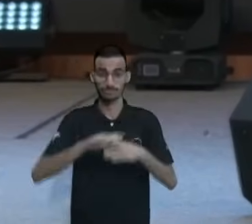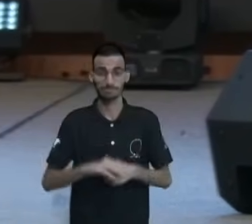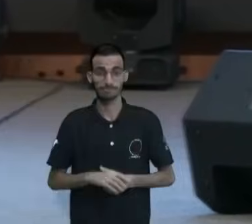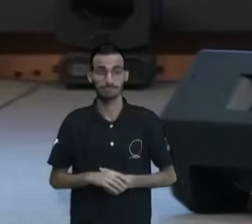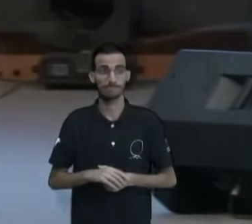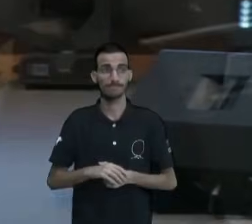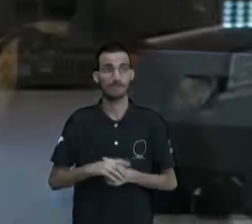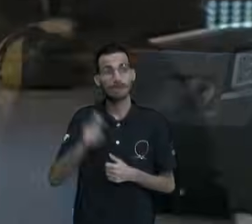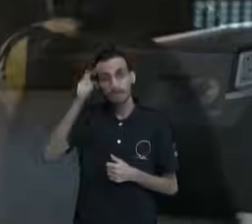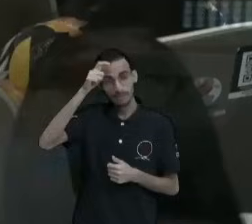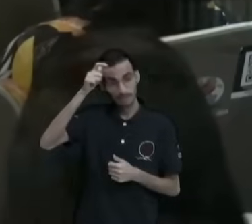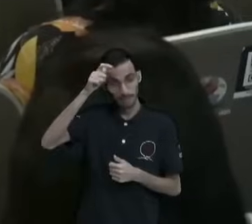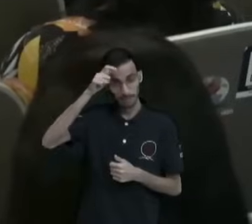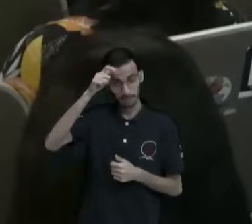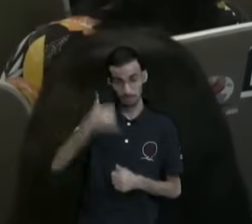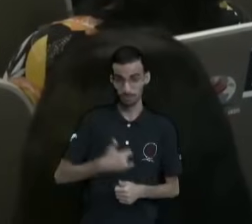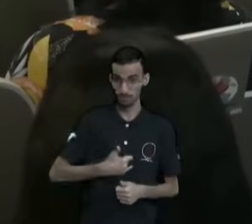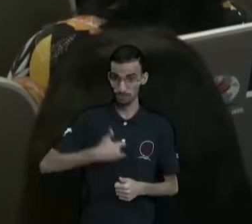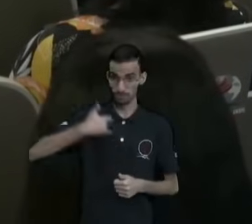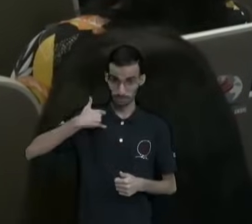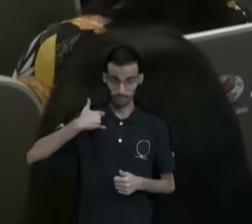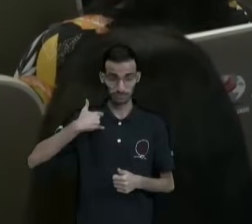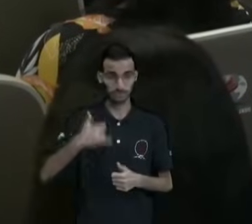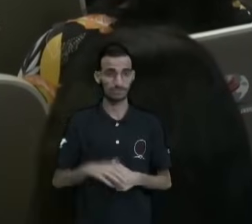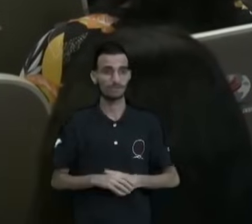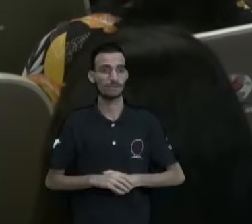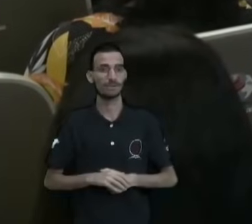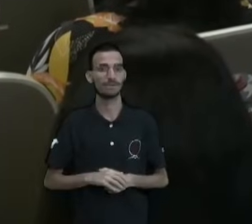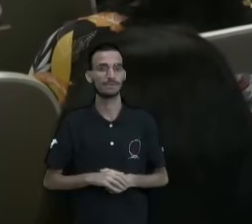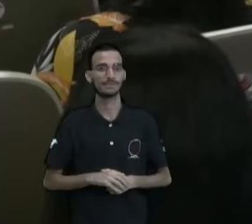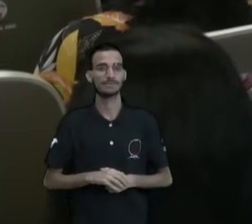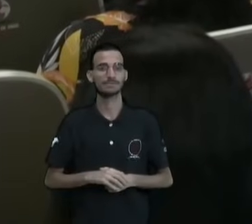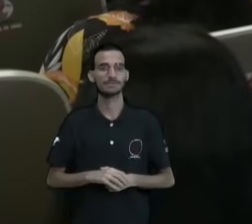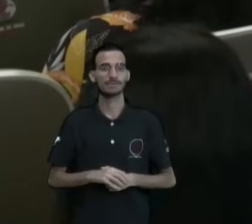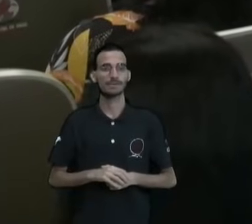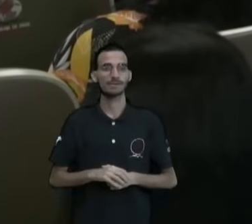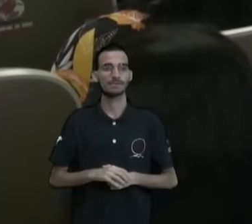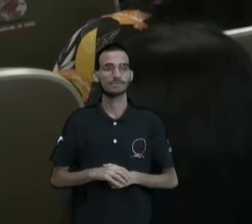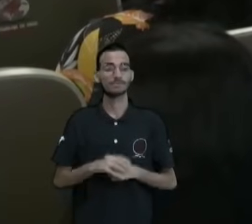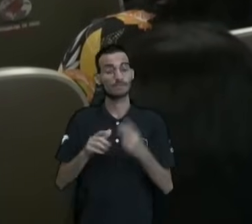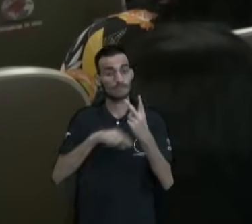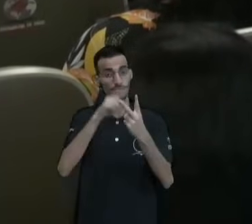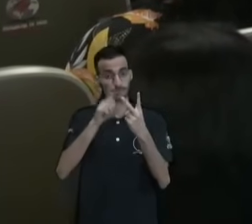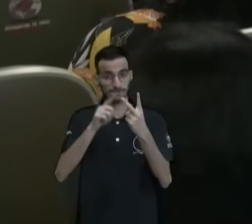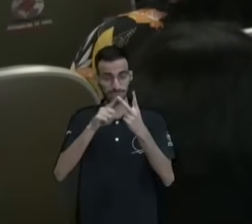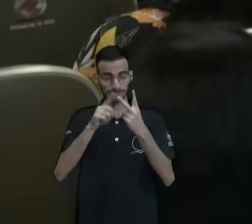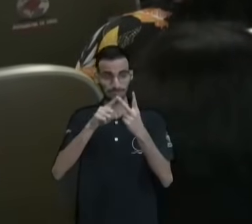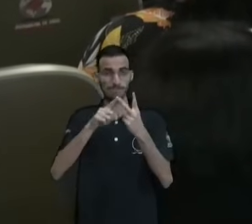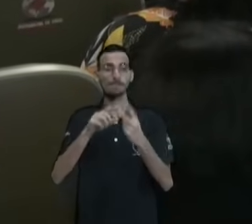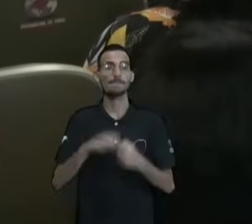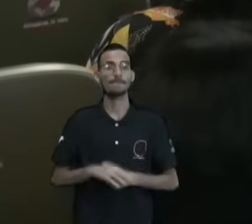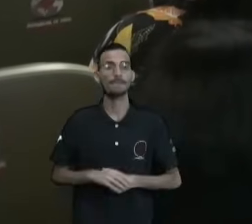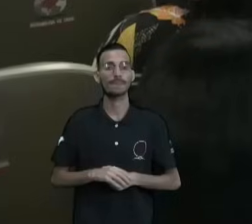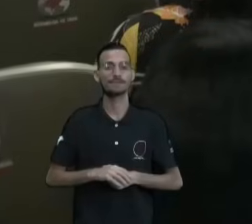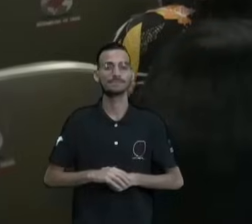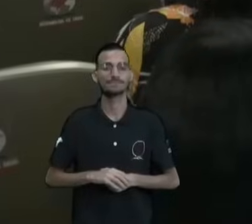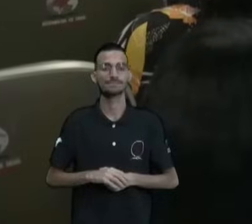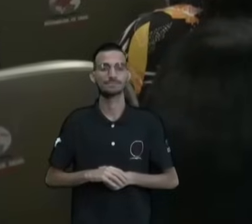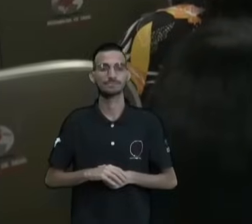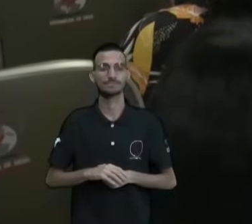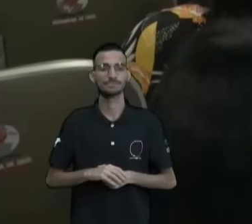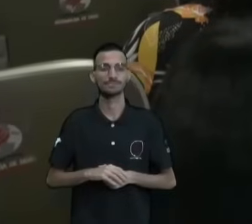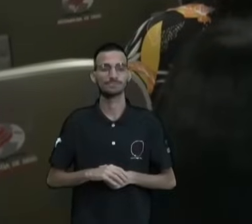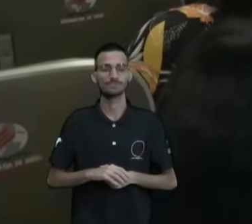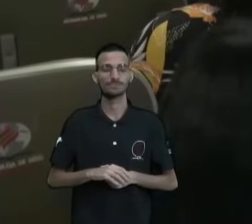marca de quem vai falsificar a palavra a segunda tá lincado com a soberba só